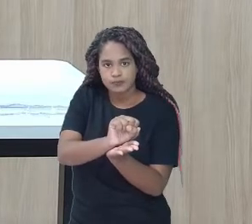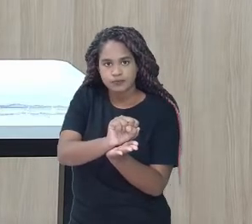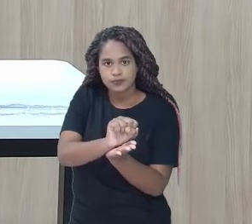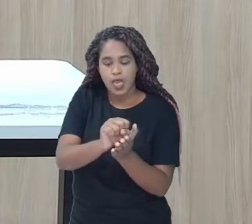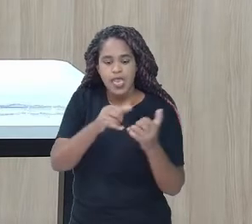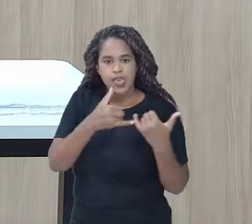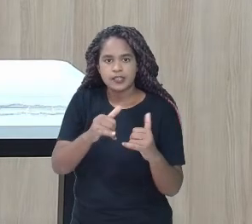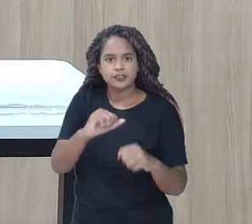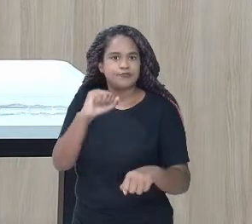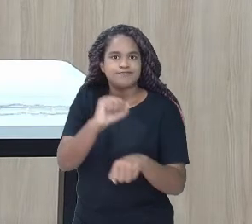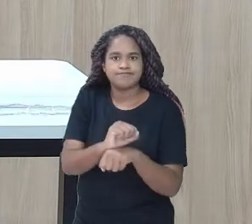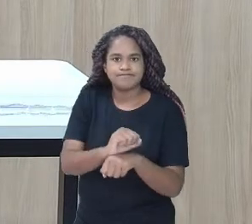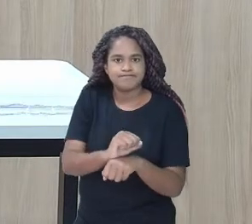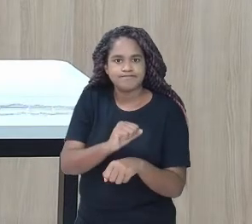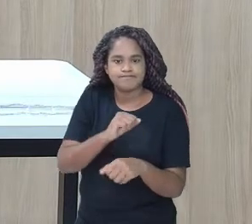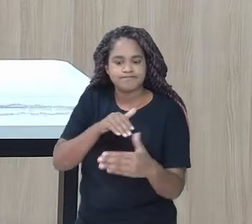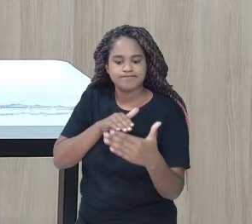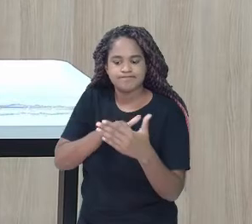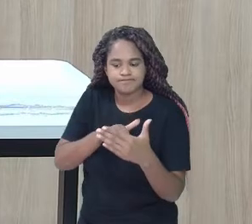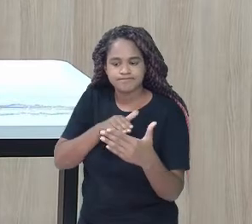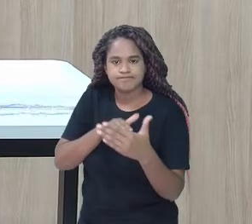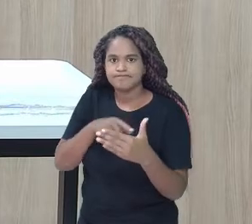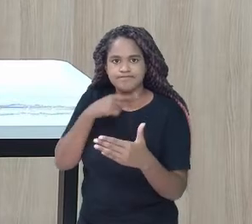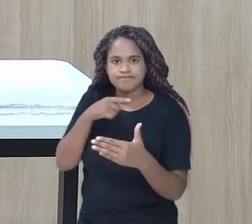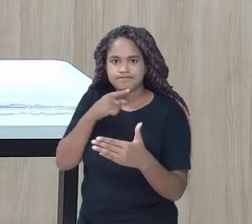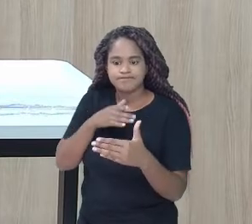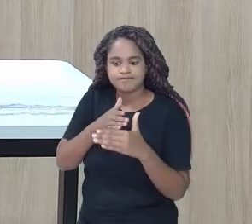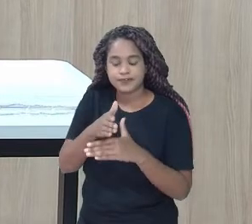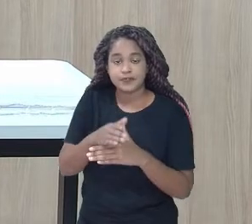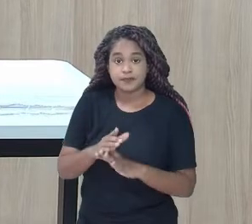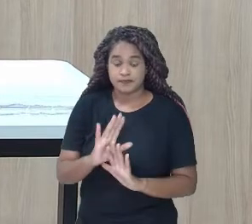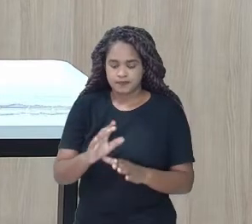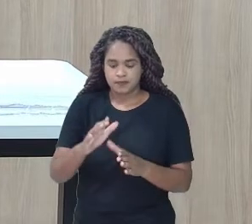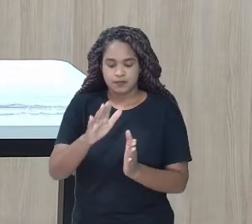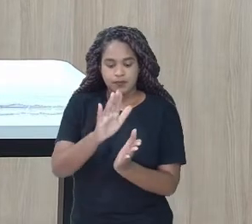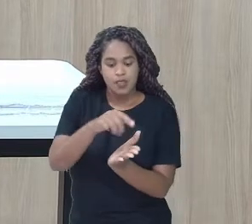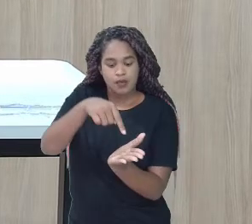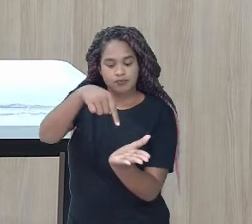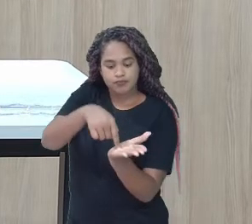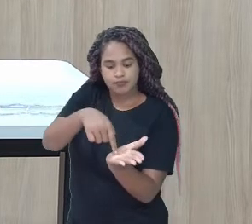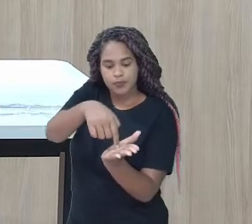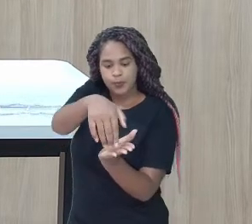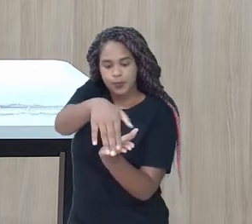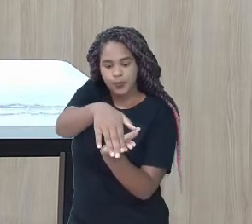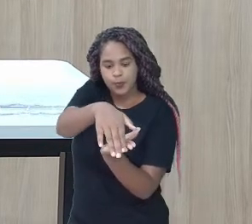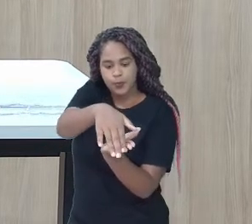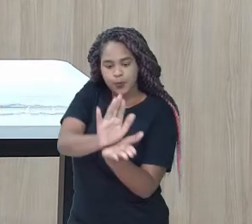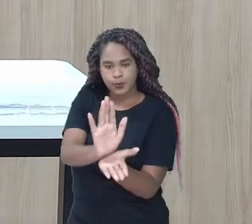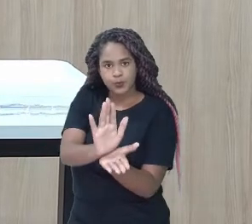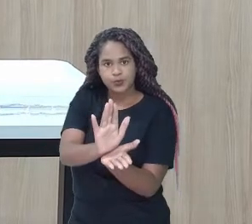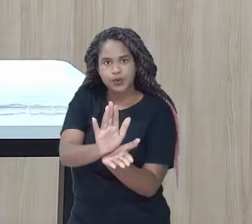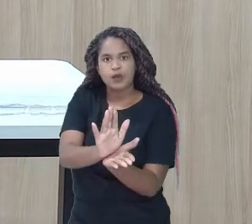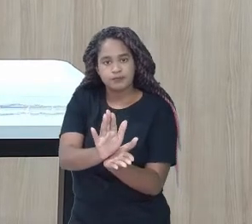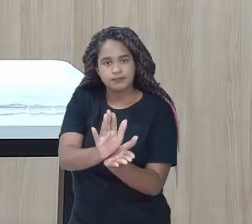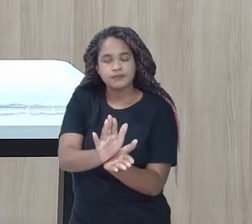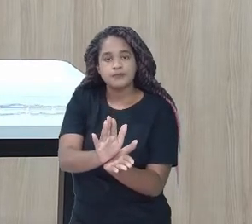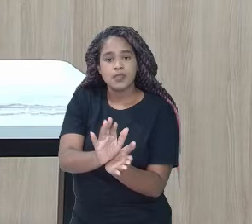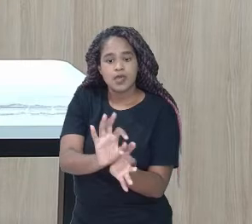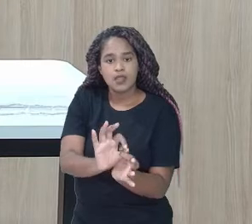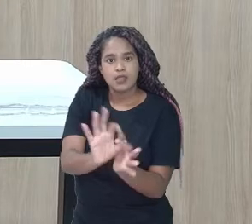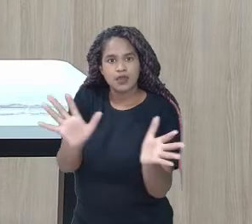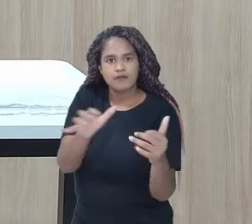interrompendo a passagem da corrente elétrica. Quando eu acionei o interruptor ligando, ele deixou passar a